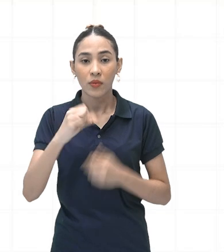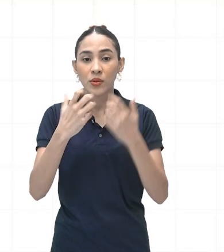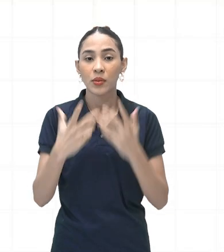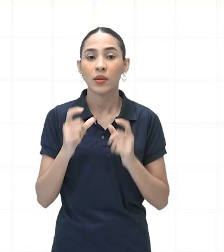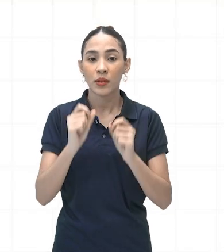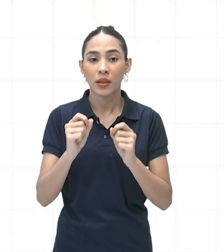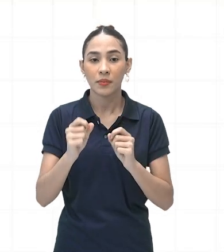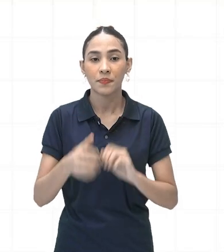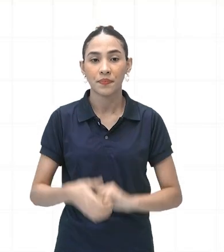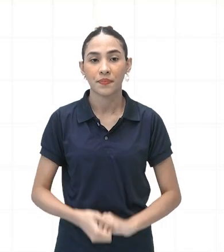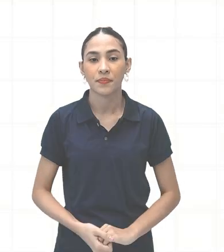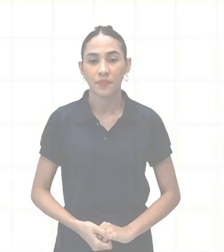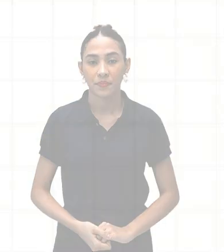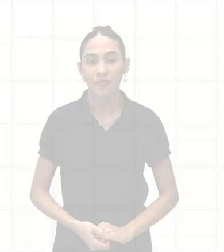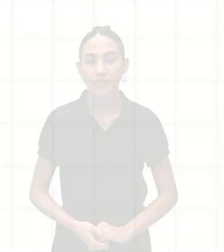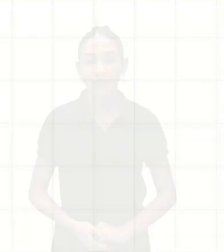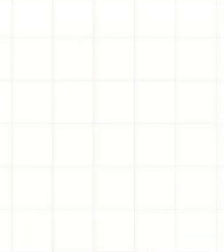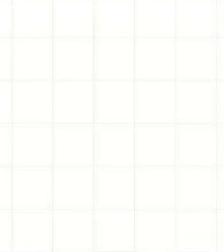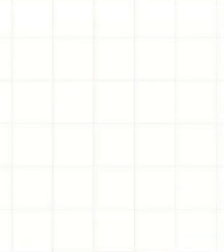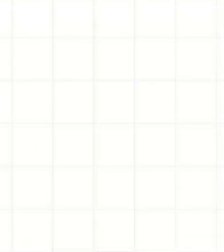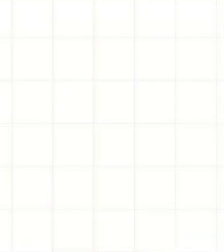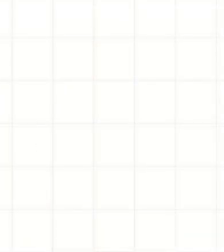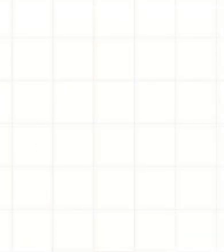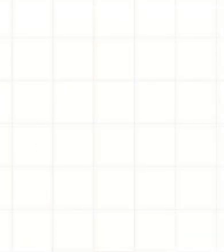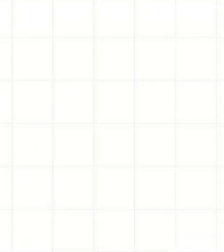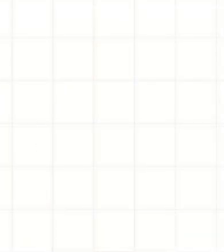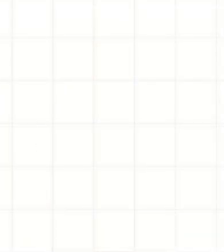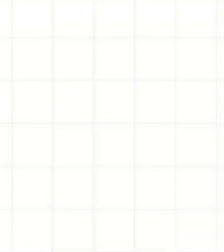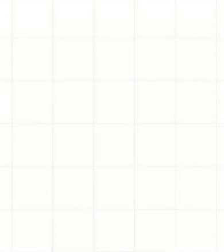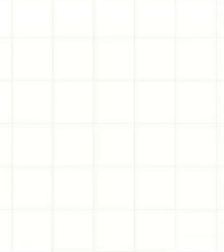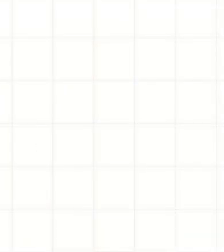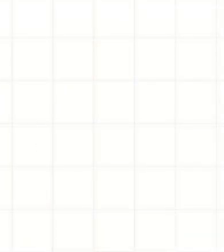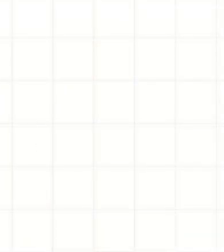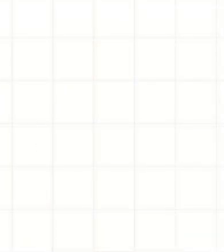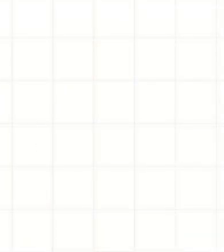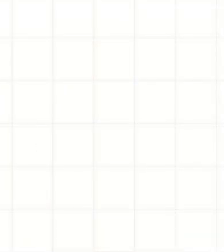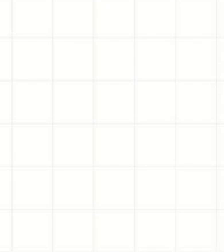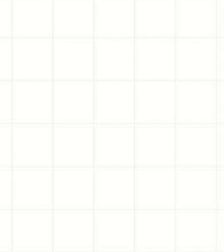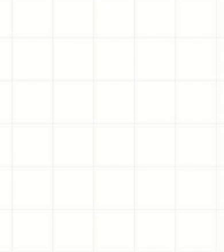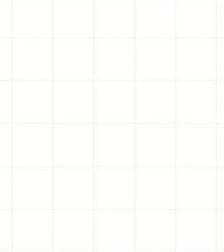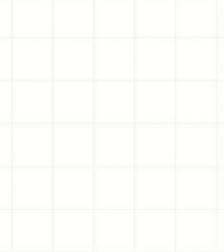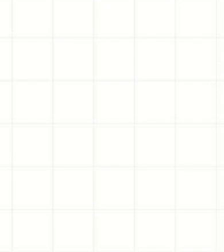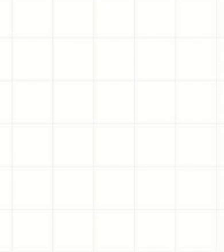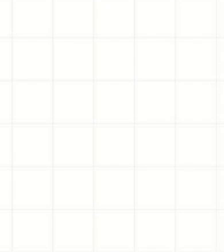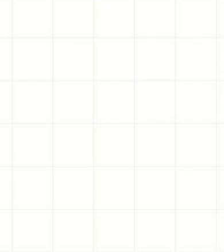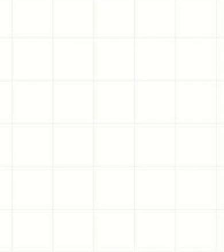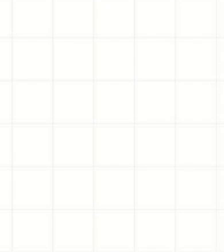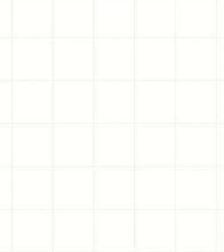o seguinte: uma escola lançou uma campanha para os seus alunos